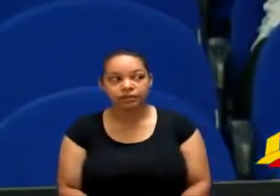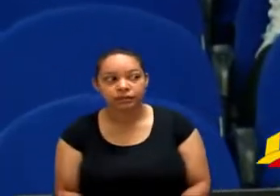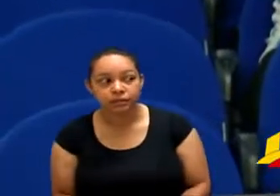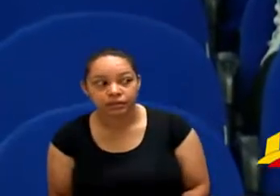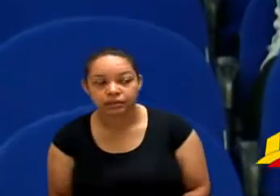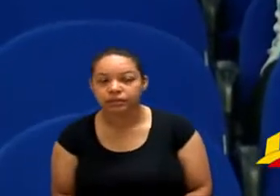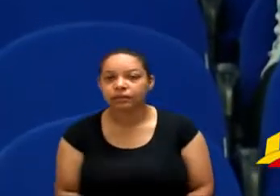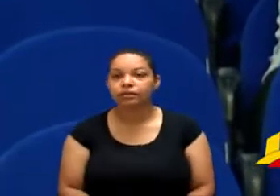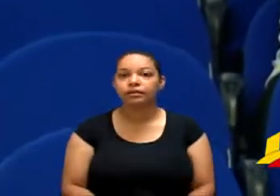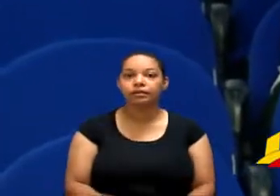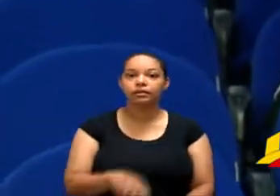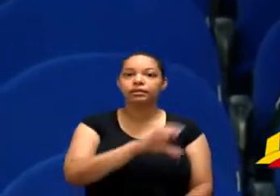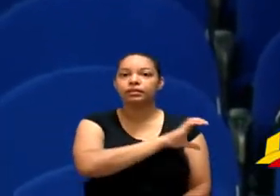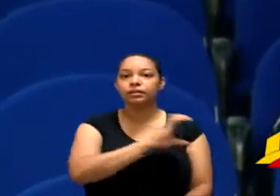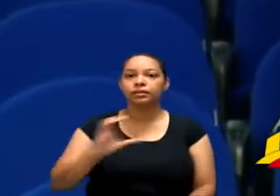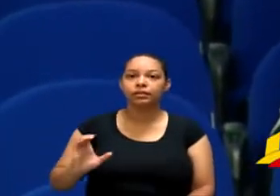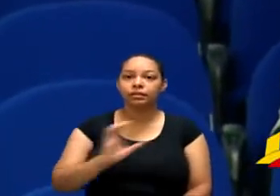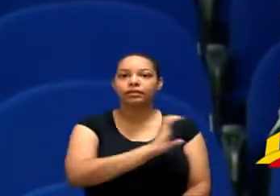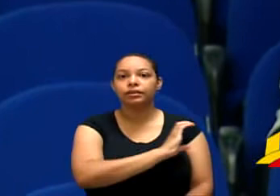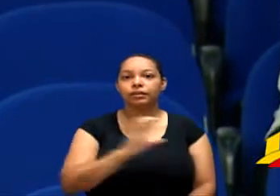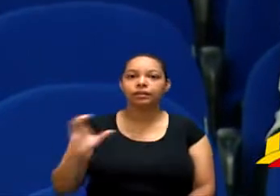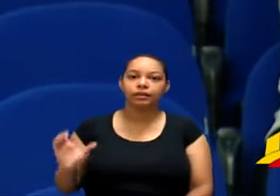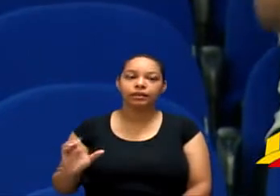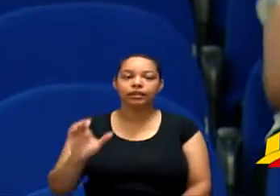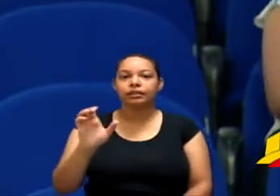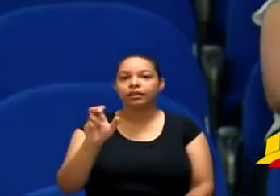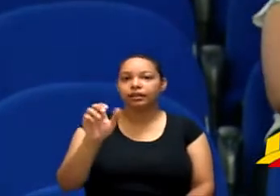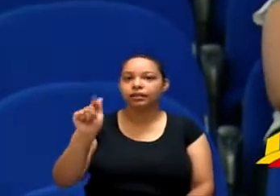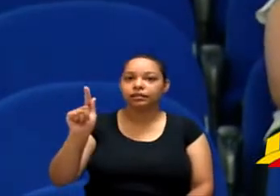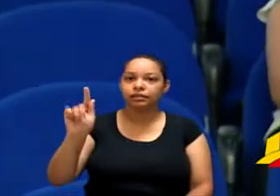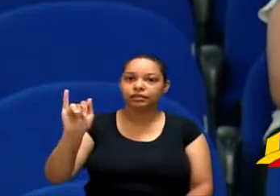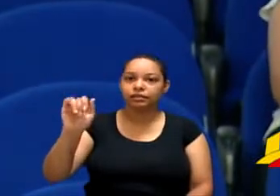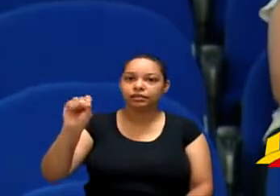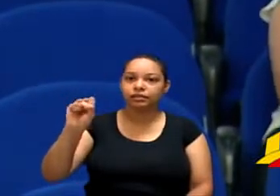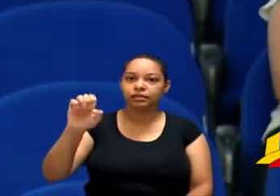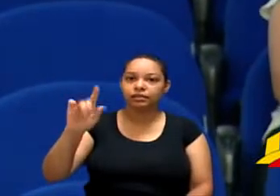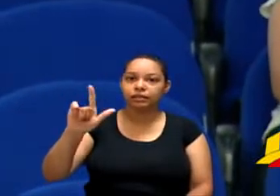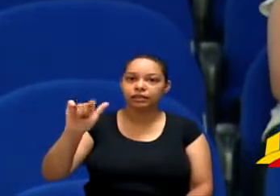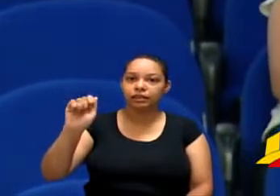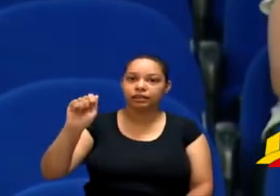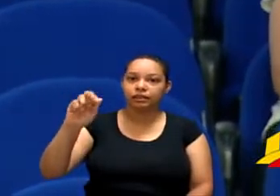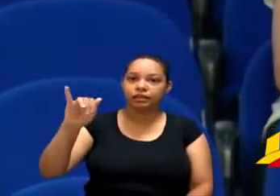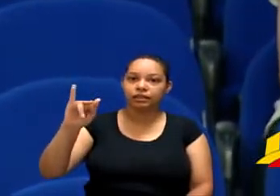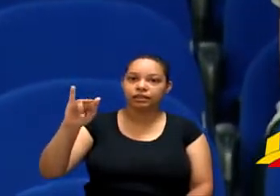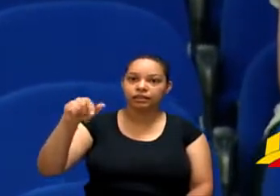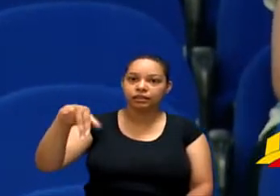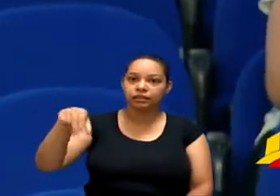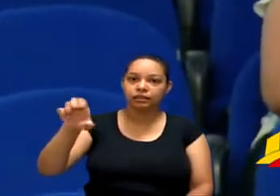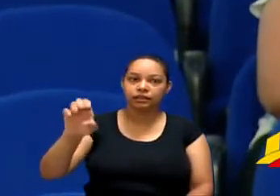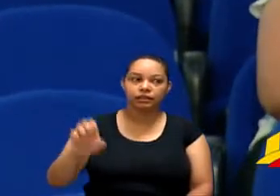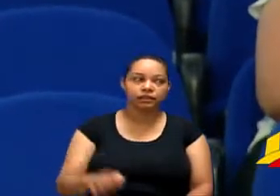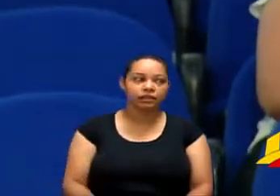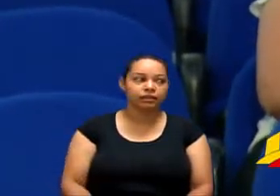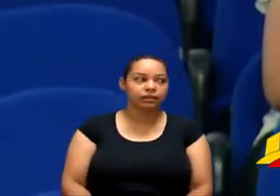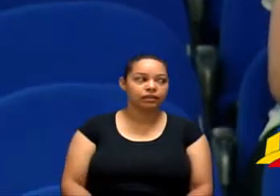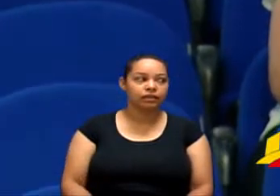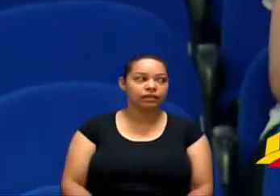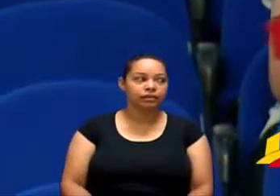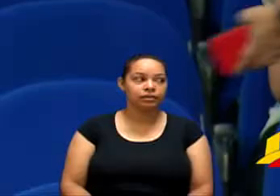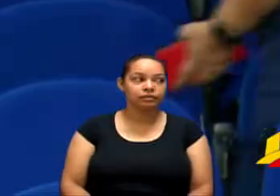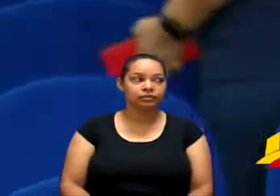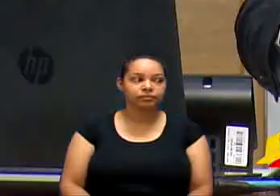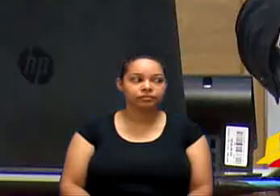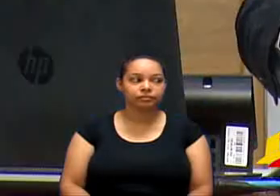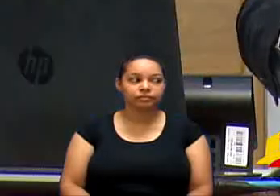então o pessoal do Paraná é tudo gente boa né e eu gostaria depois com o nosso Vereador pudesse fazer